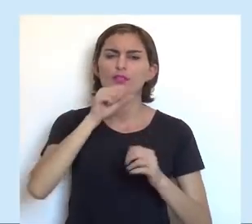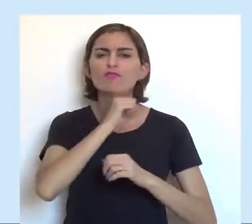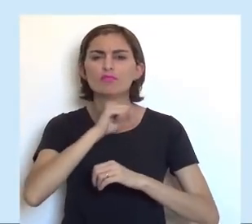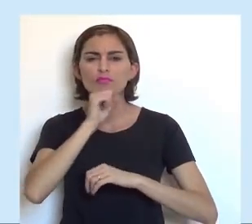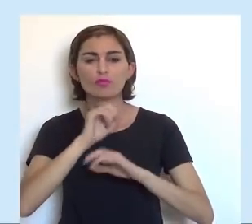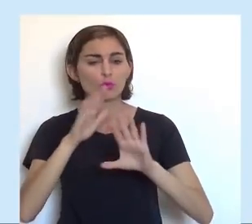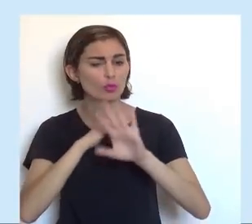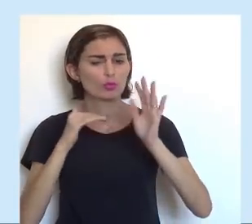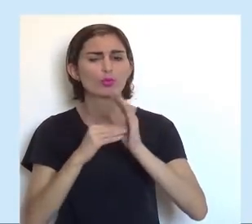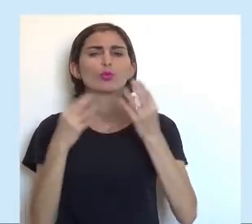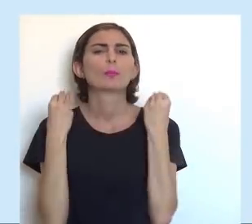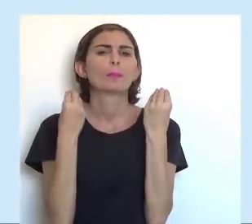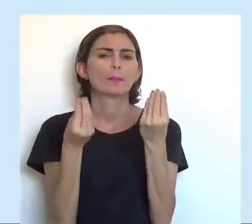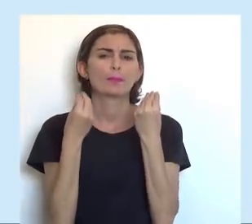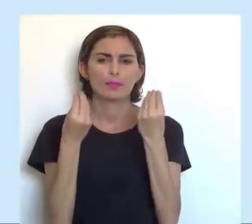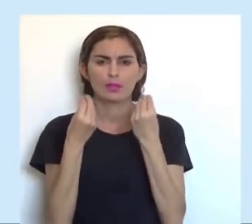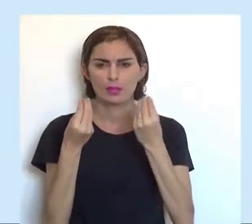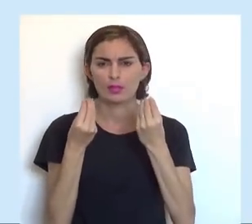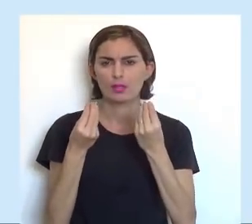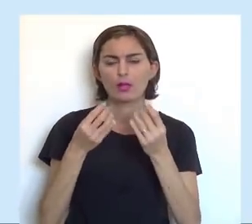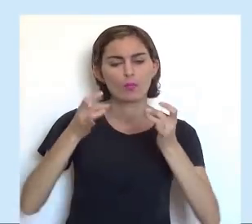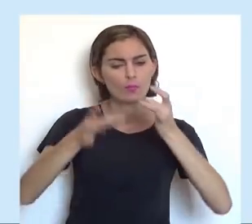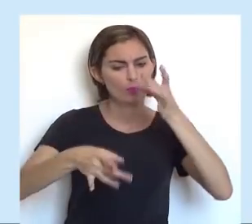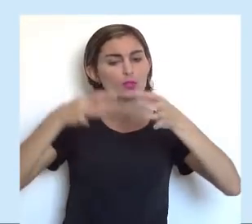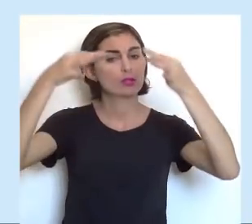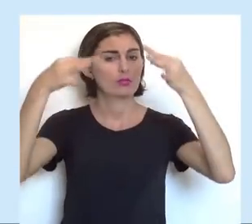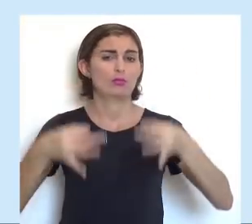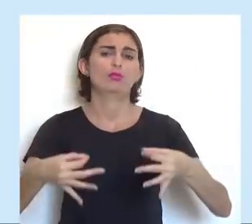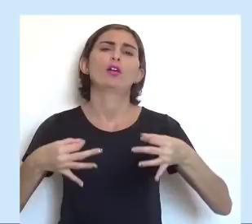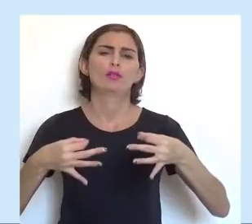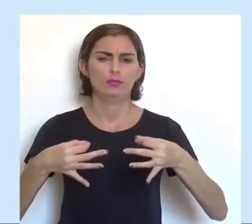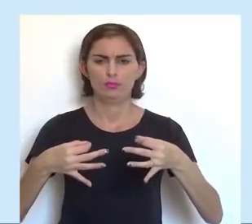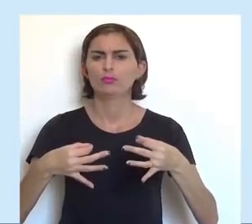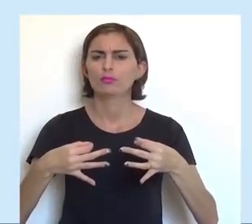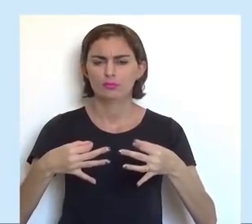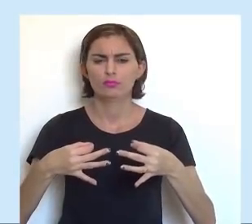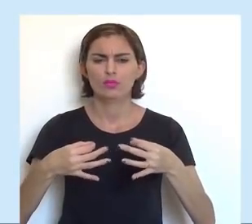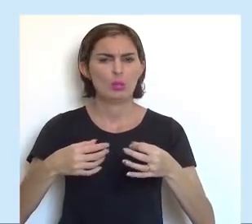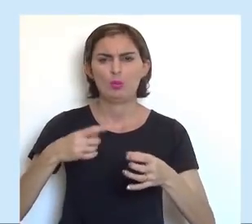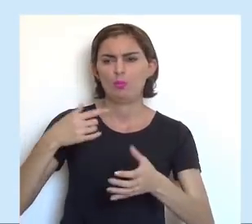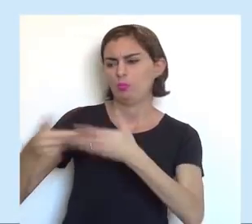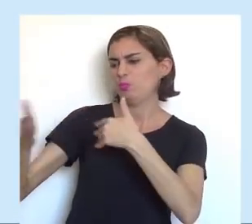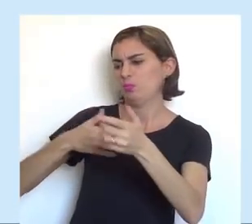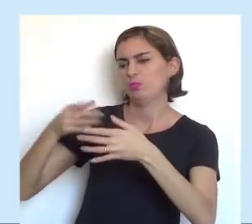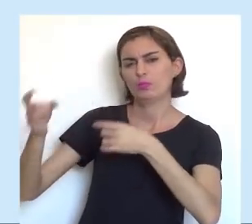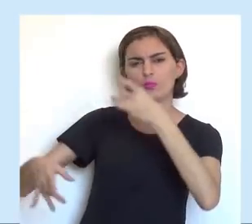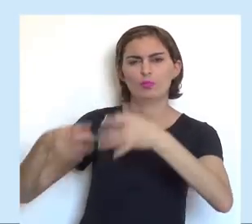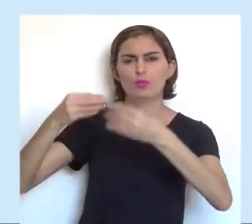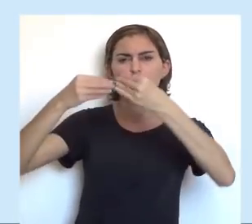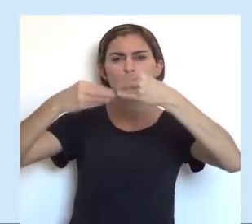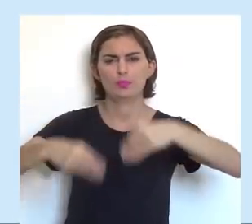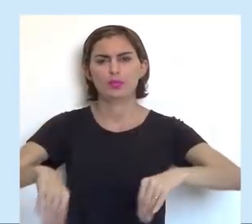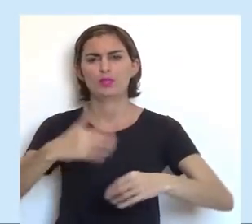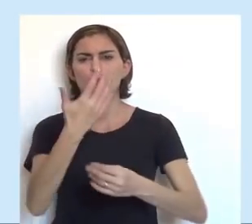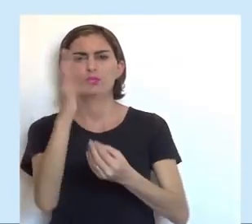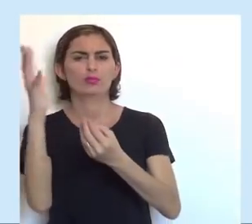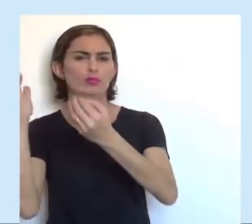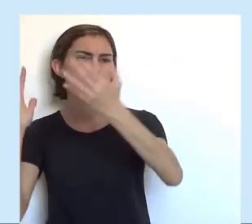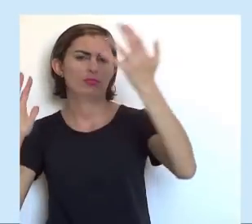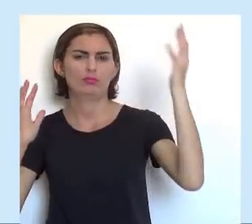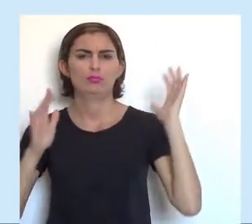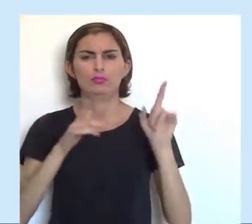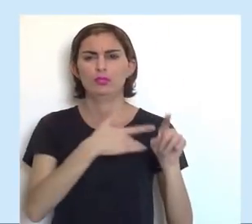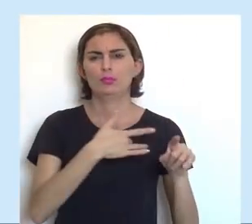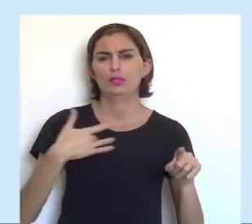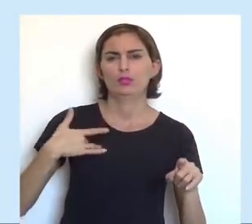inservíveis. Isso tudo para que possa ser descartado de forma correta e não termos prejuízos no ambiente